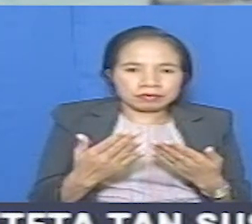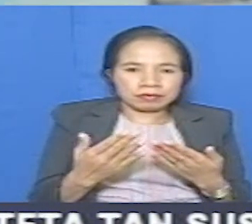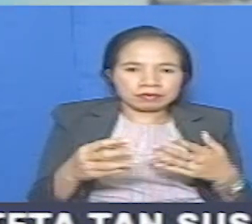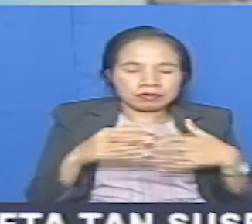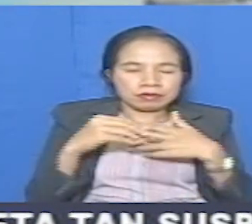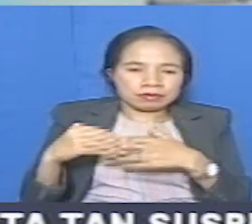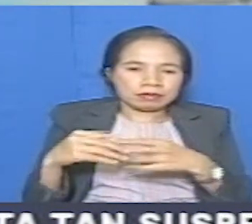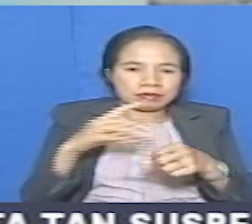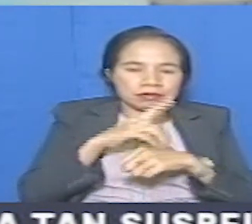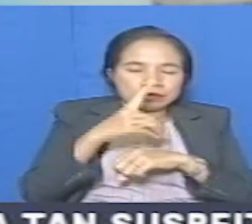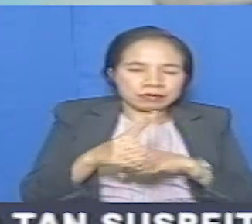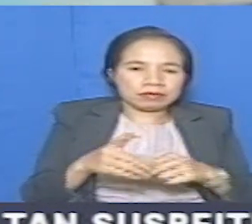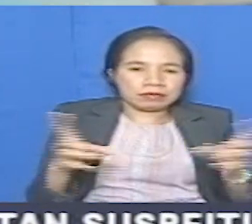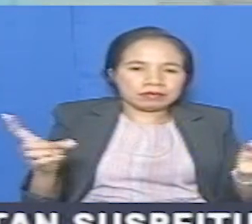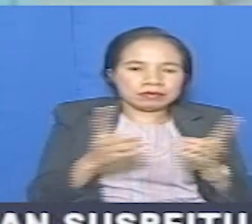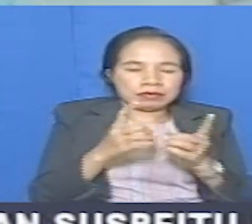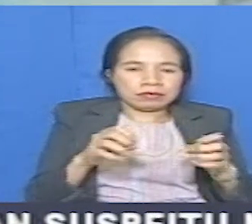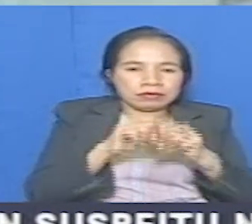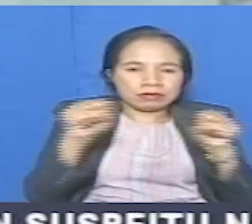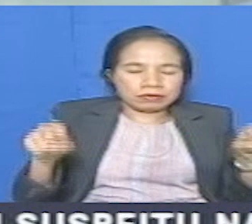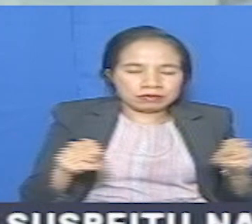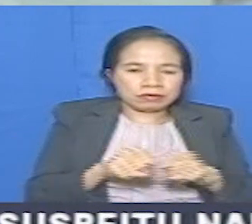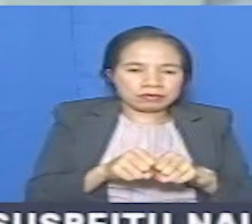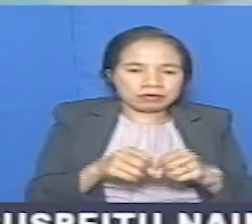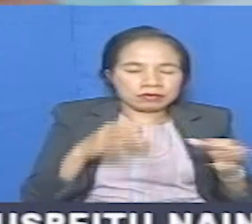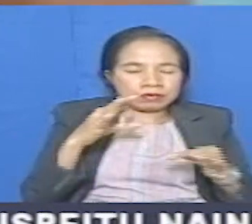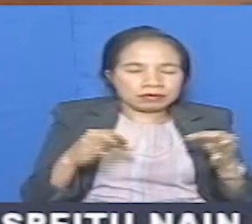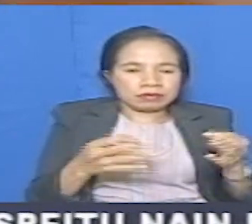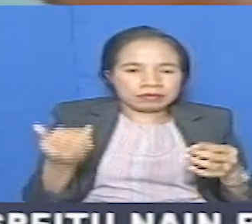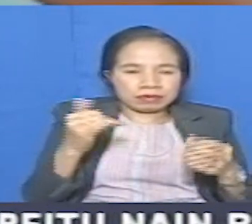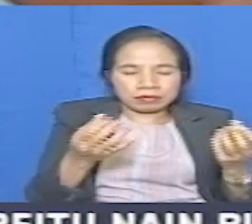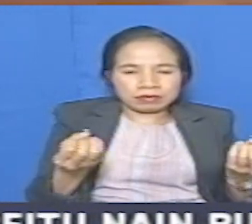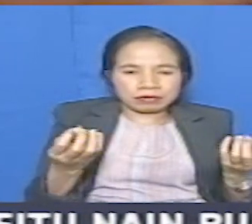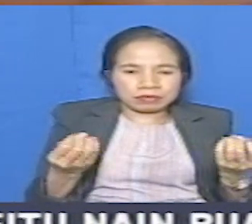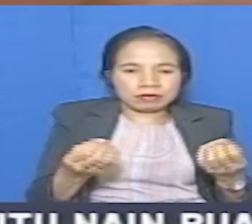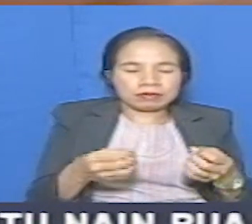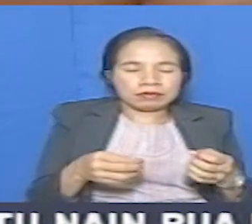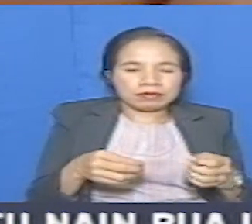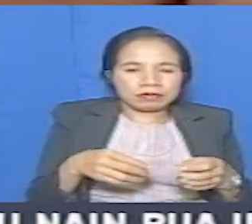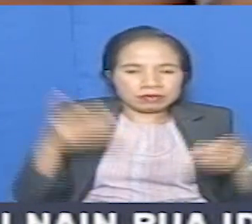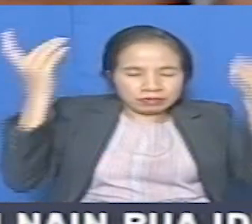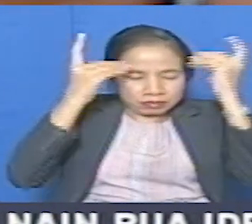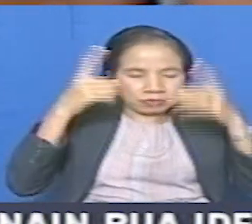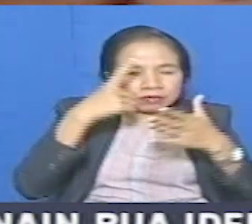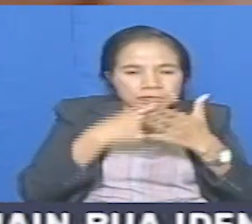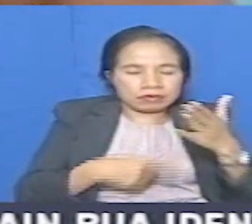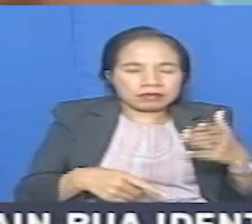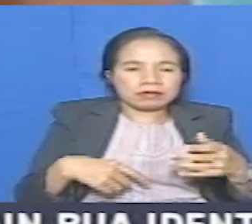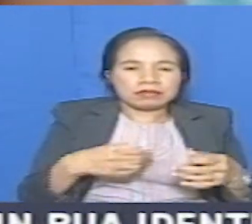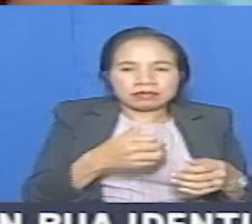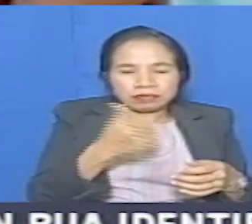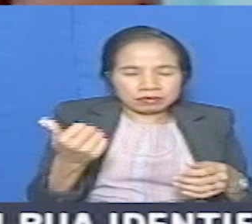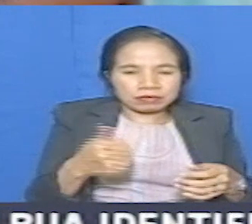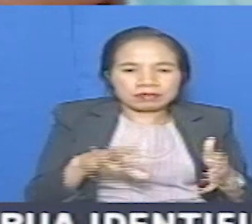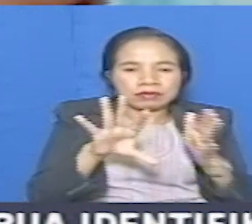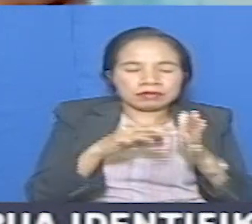nelio barisku desaste ne be afete suku Bibileo. Dala ruma sirabalo ne bele hetan se se duvida sta ma sai de mo sirabalo hetan bele hetan.